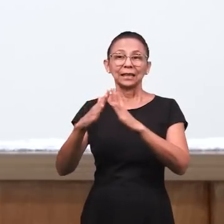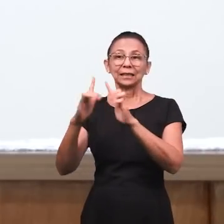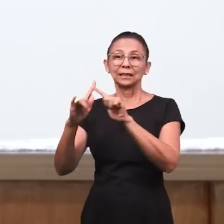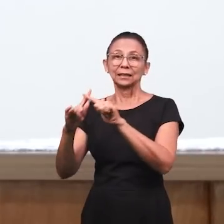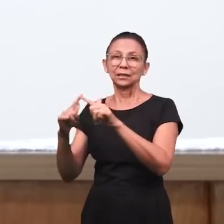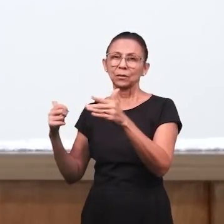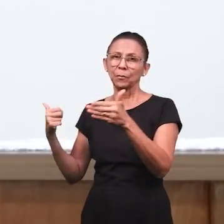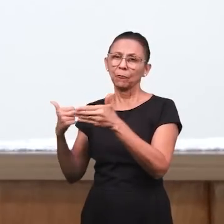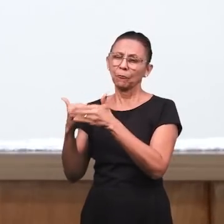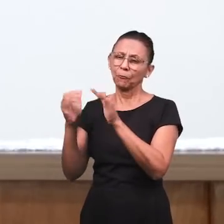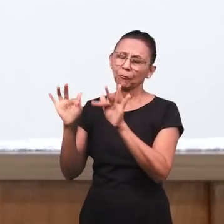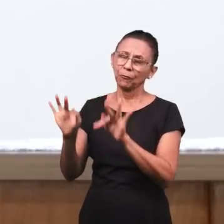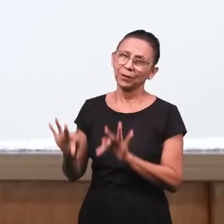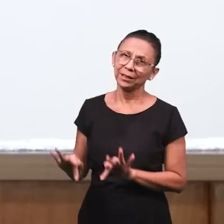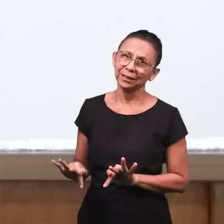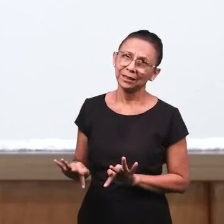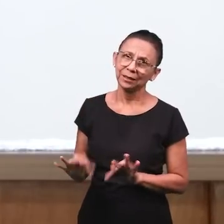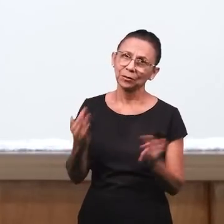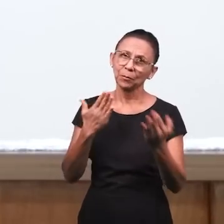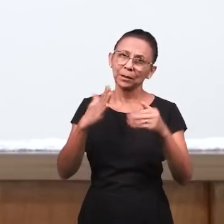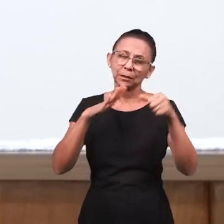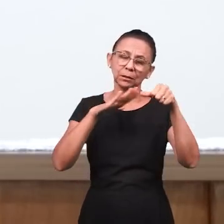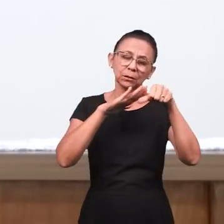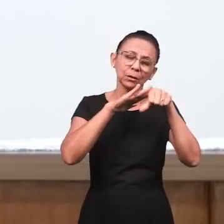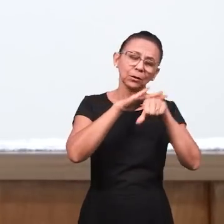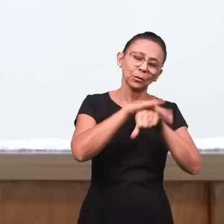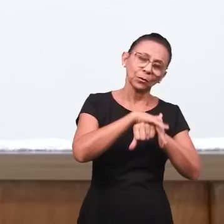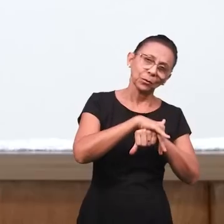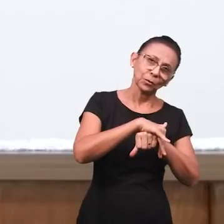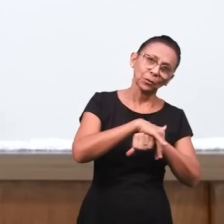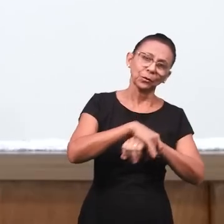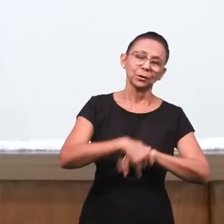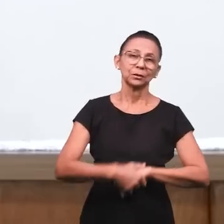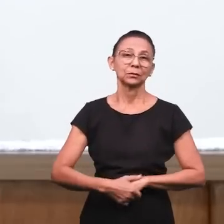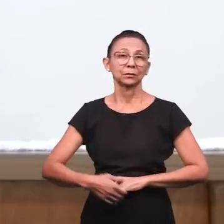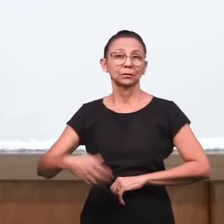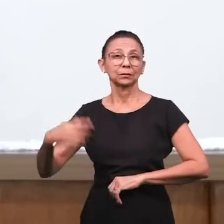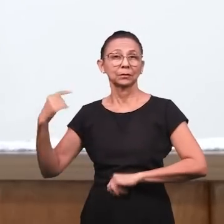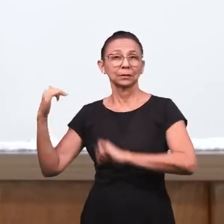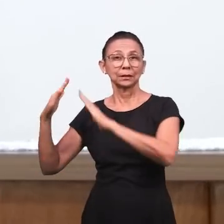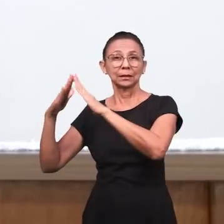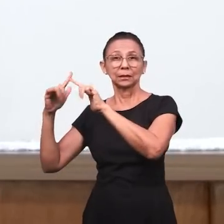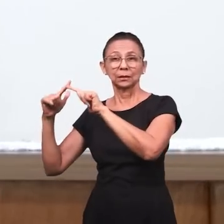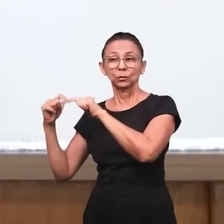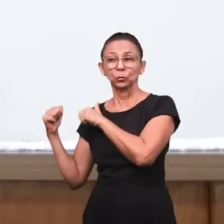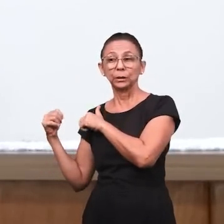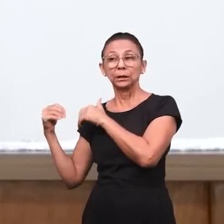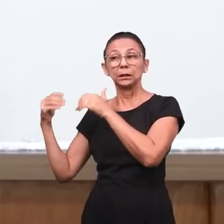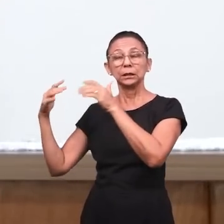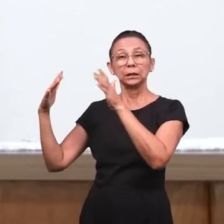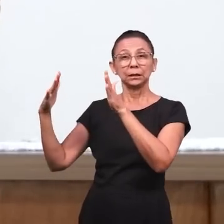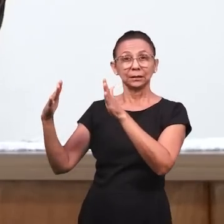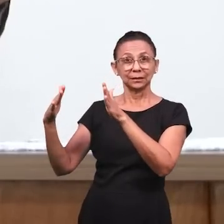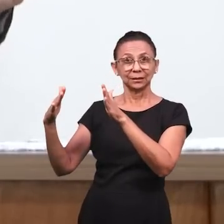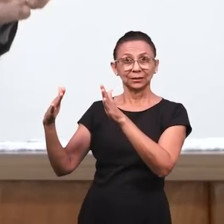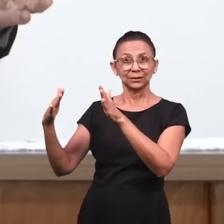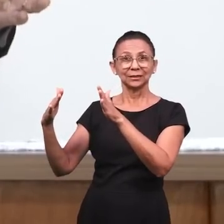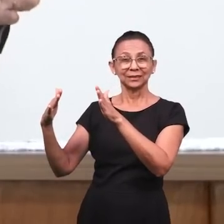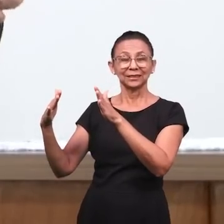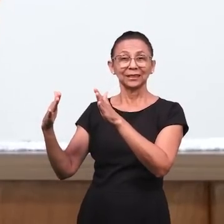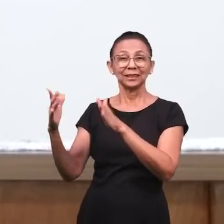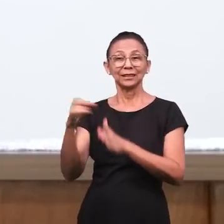noite. Então a igreja primitiva viveu o amanhecer, o início, quando a igreja estava